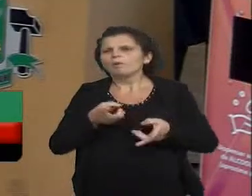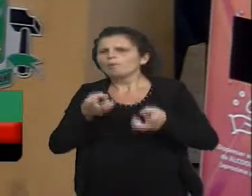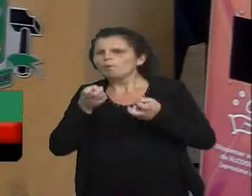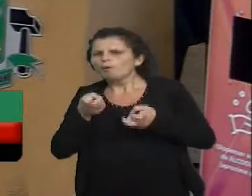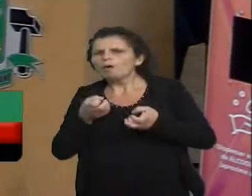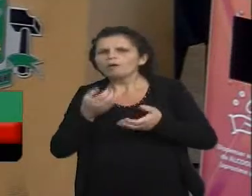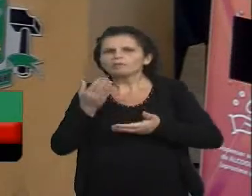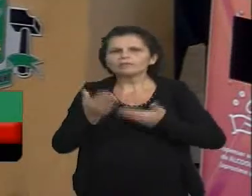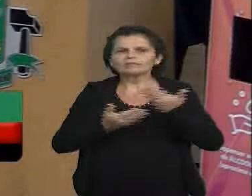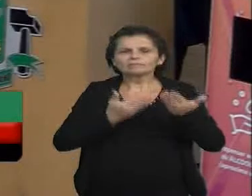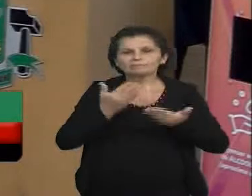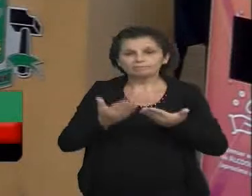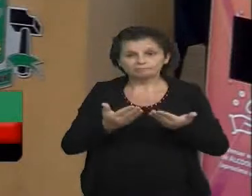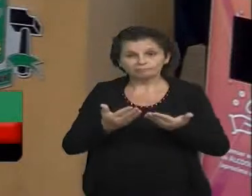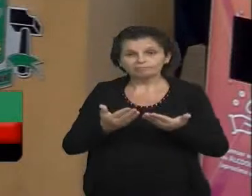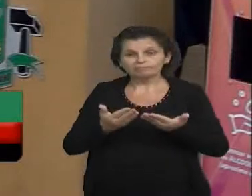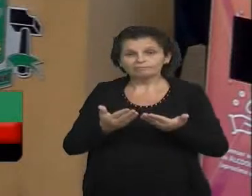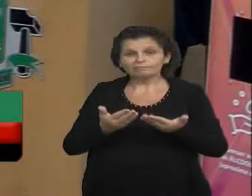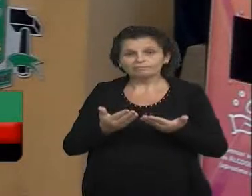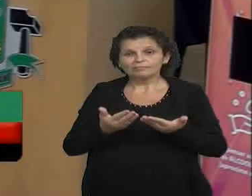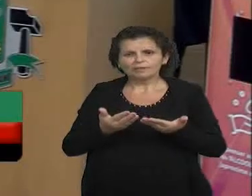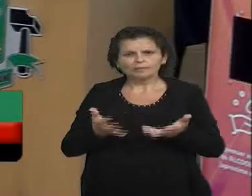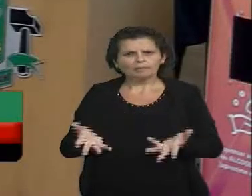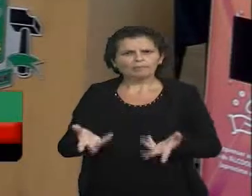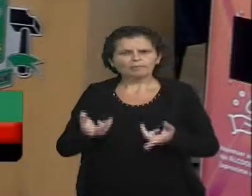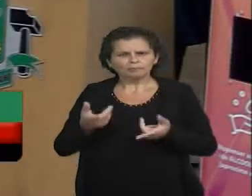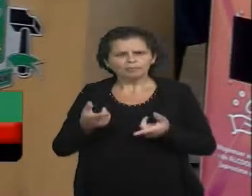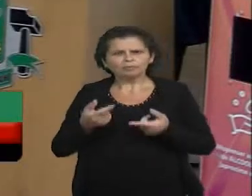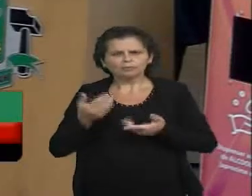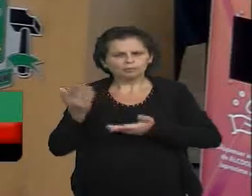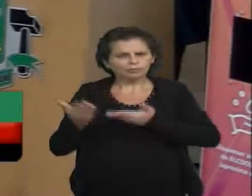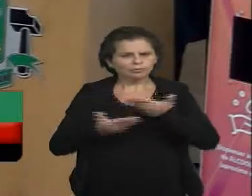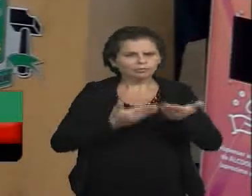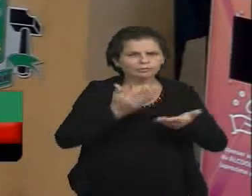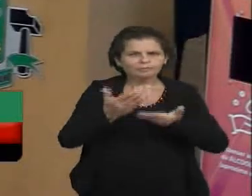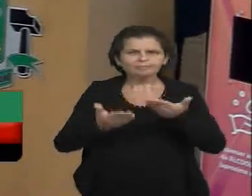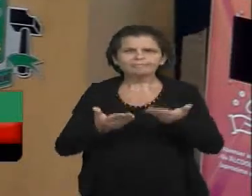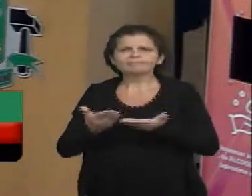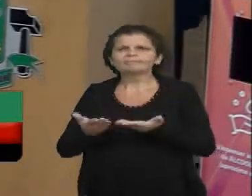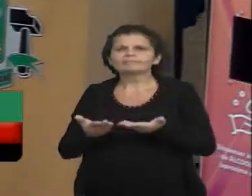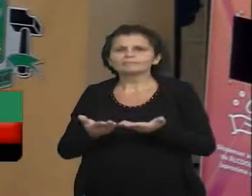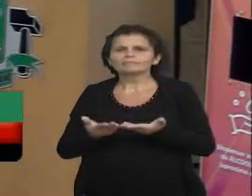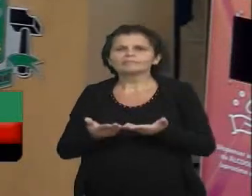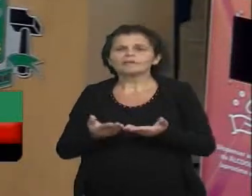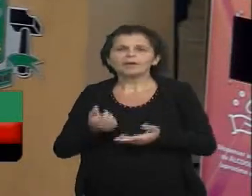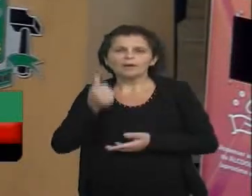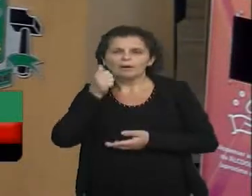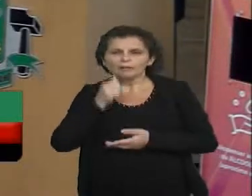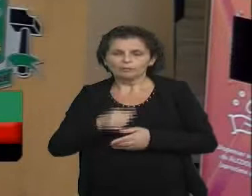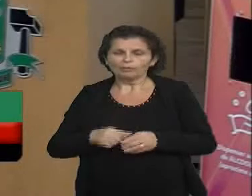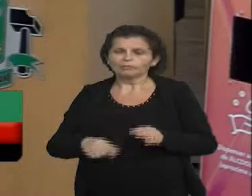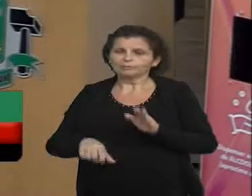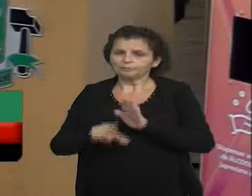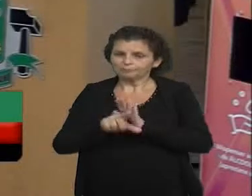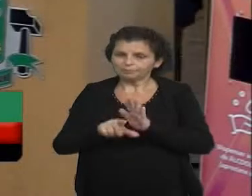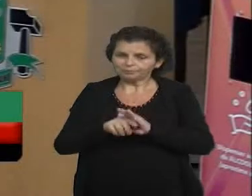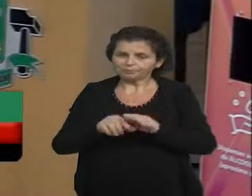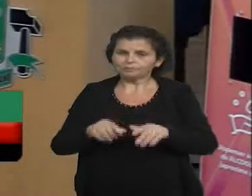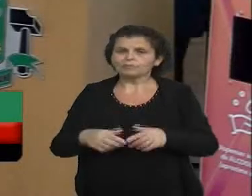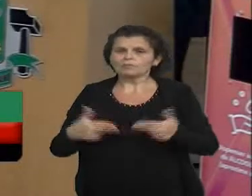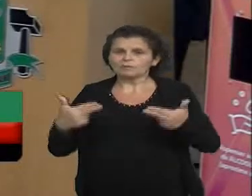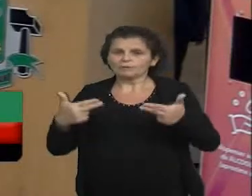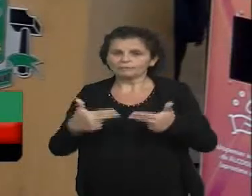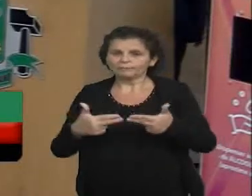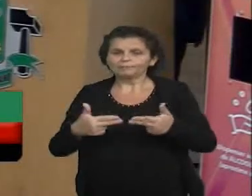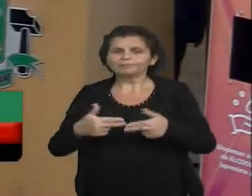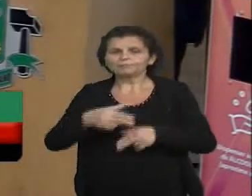servidores, diria que a grande maioria dos nossos servidores, tanto no Legislativo quanto também no Poder